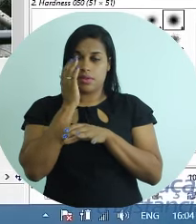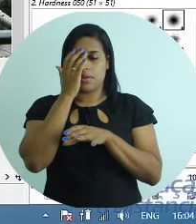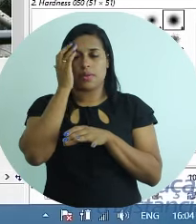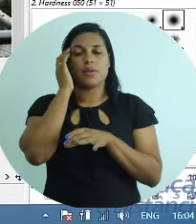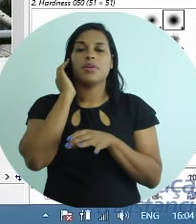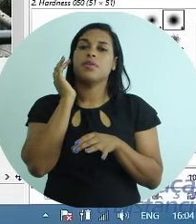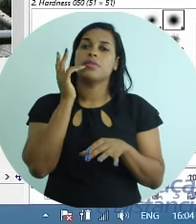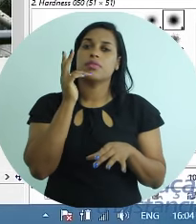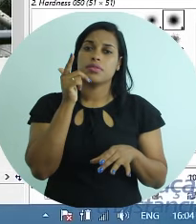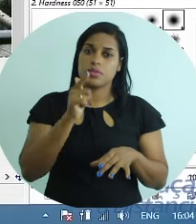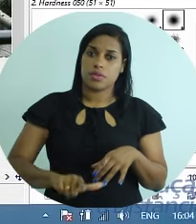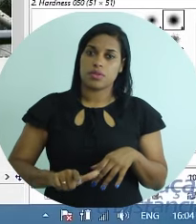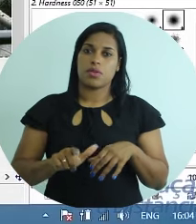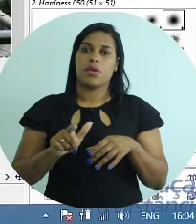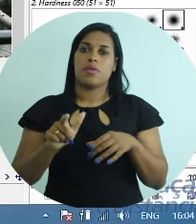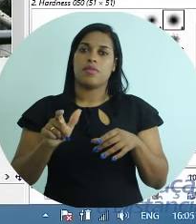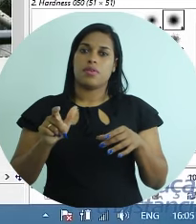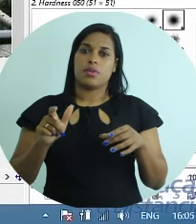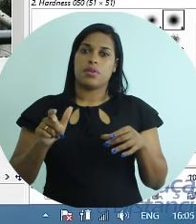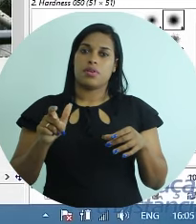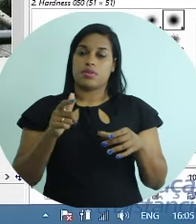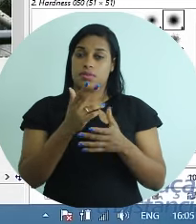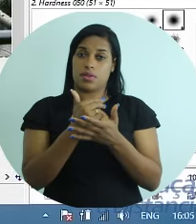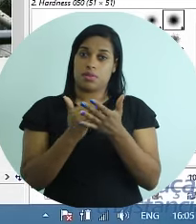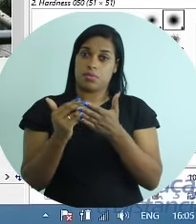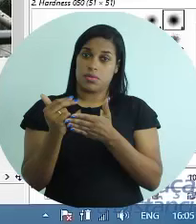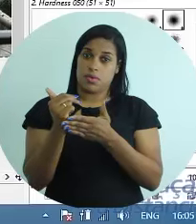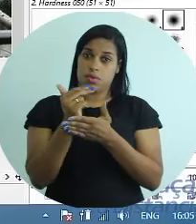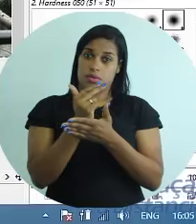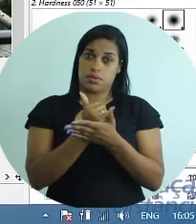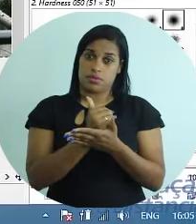novamente aqui lá no menu imagem. quero redimensionar essa imagem